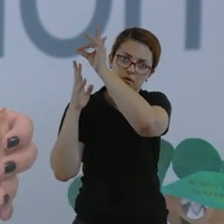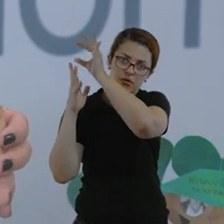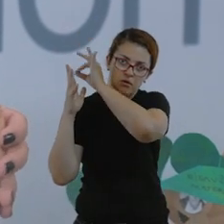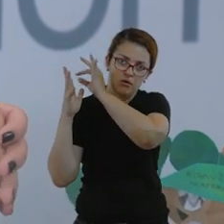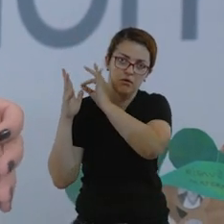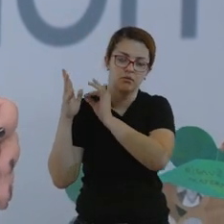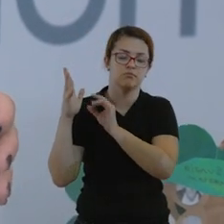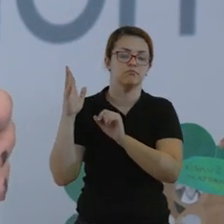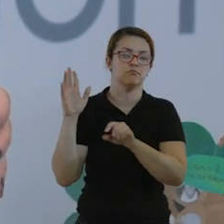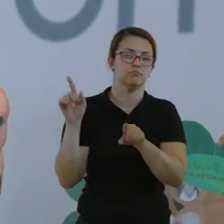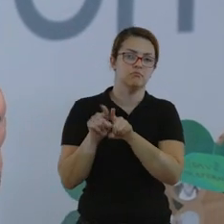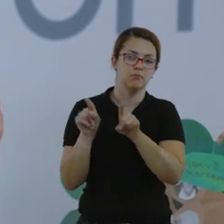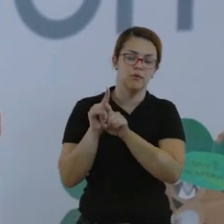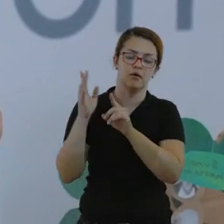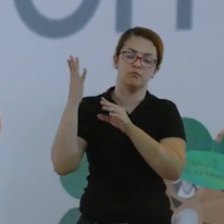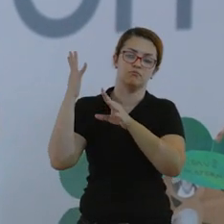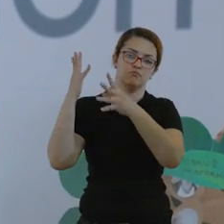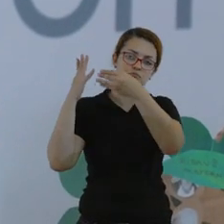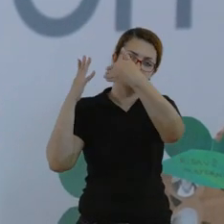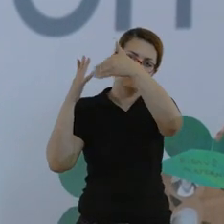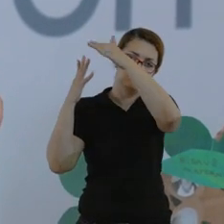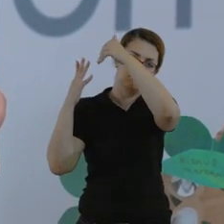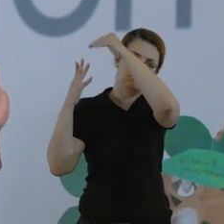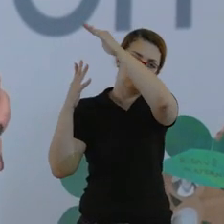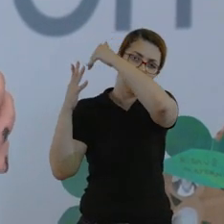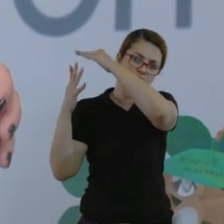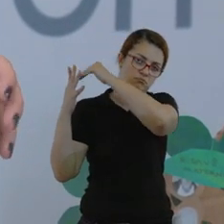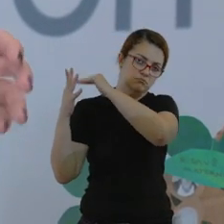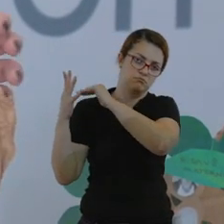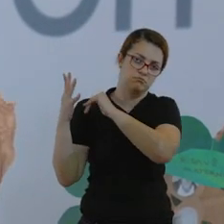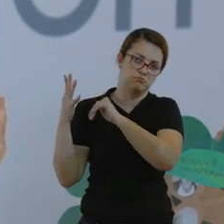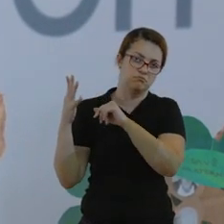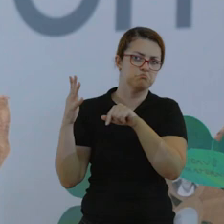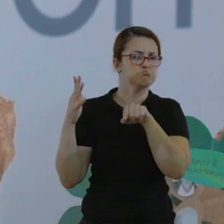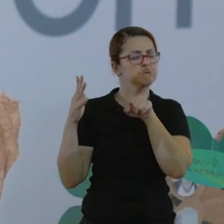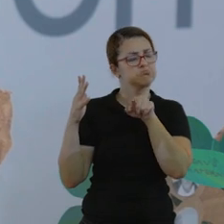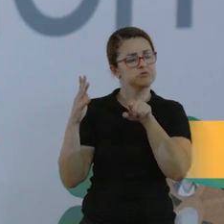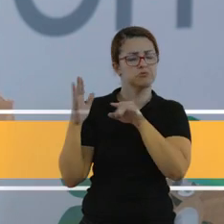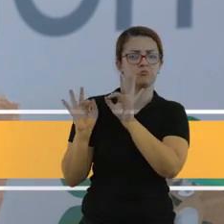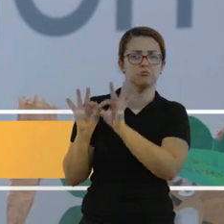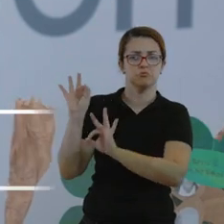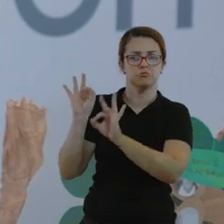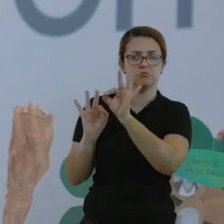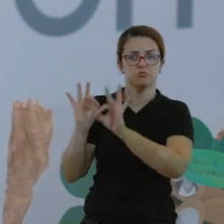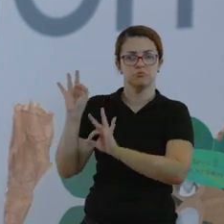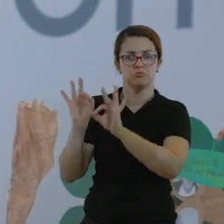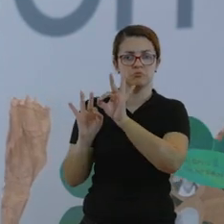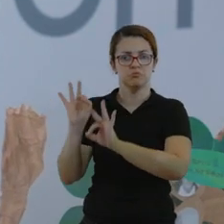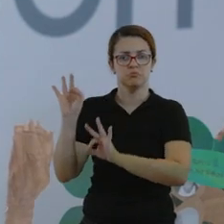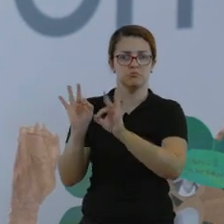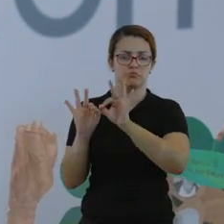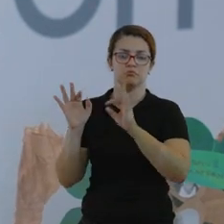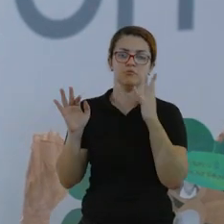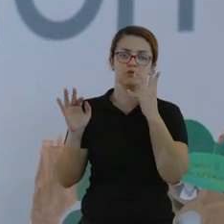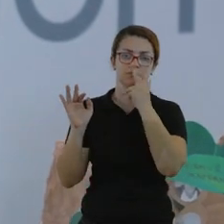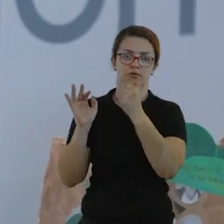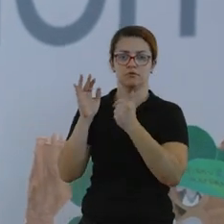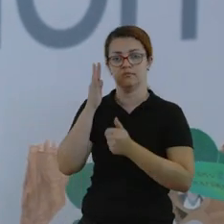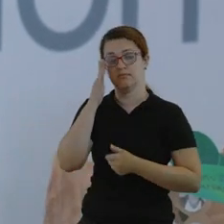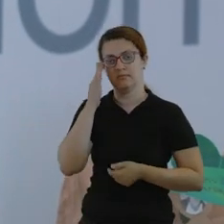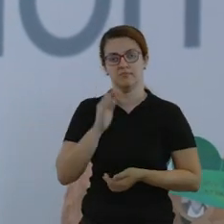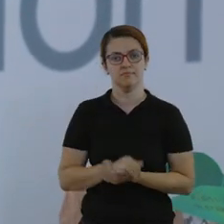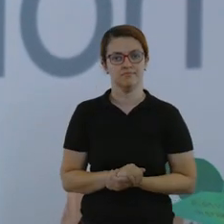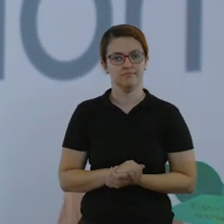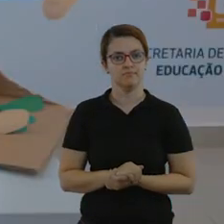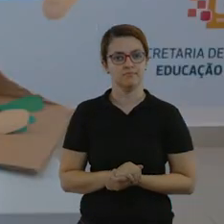pintar folhas para poder colar aqui. E fica a seu critério escolher como que você vai decorar a sua árvore genealógica e deixar ela